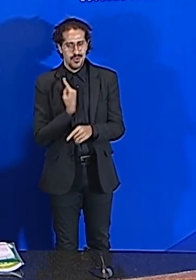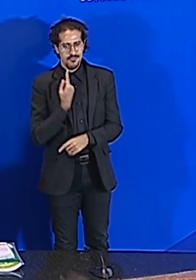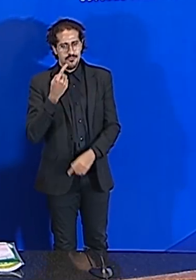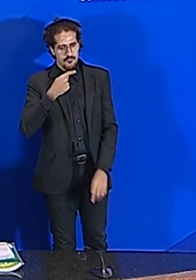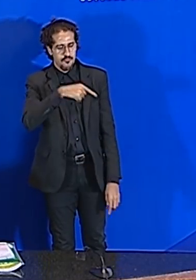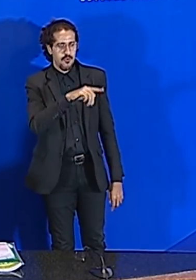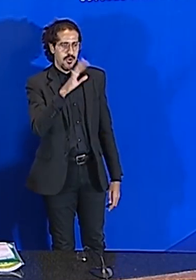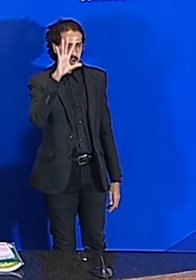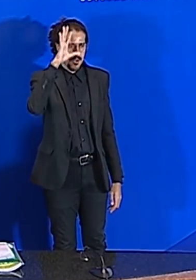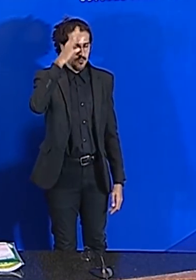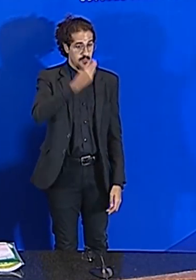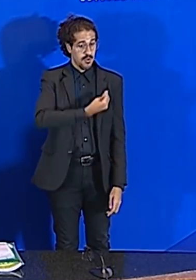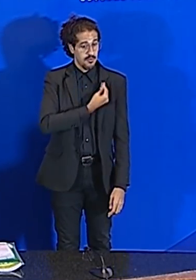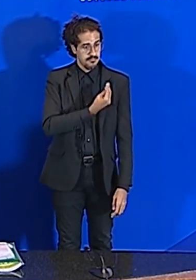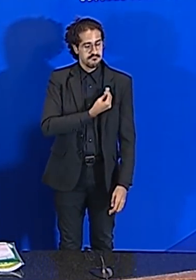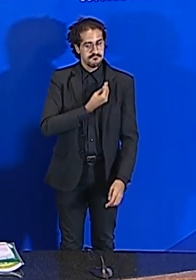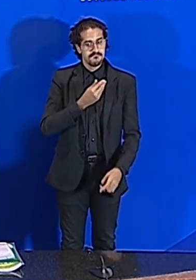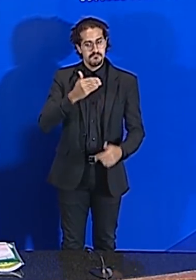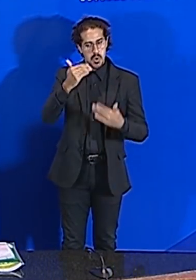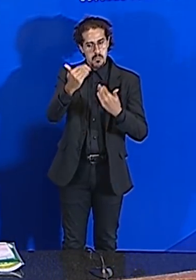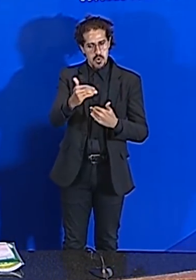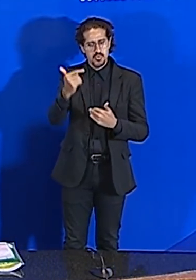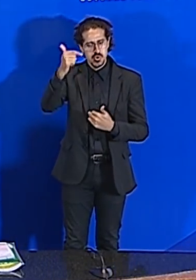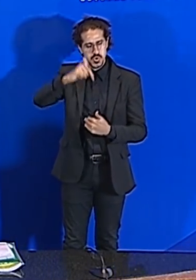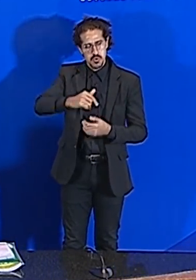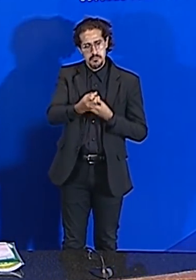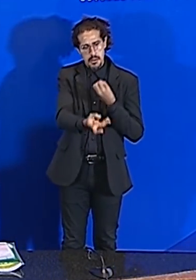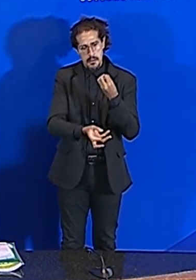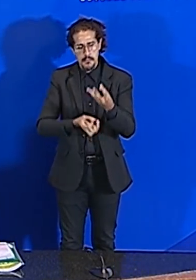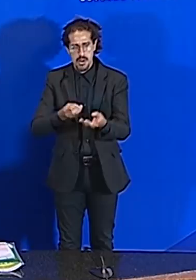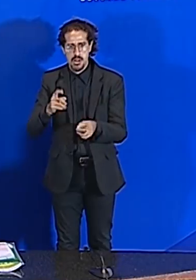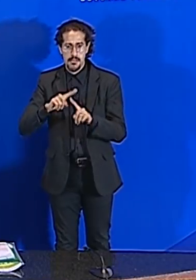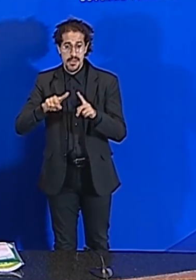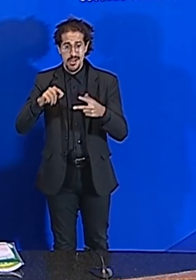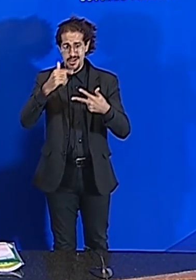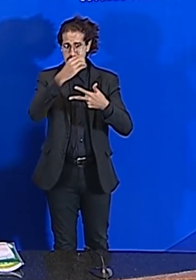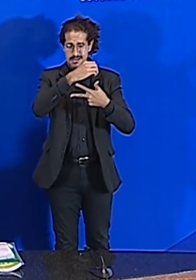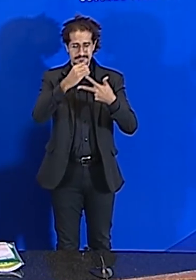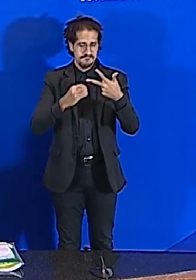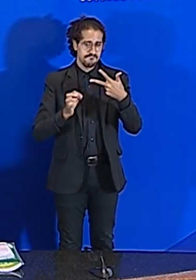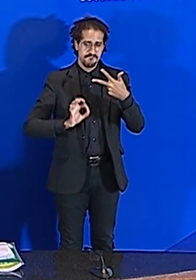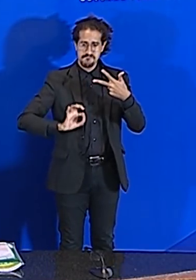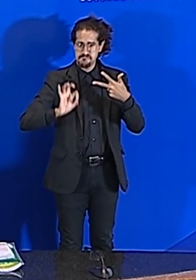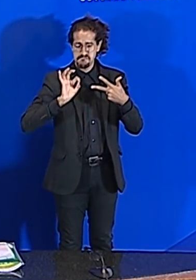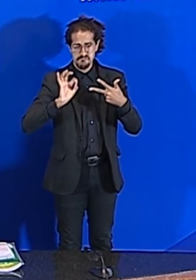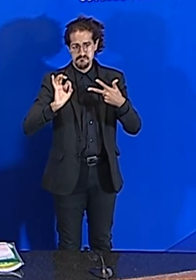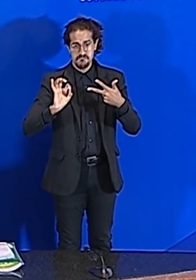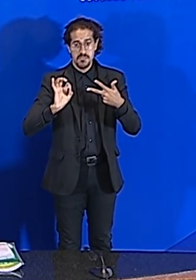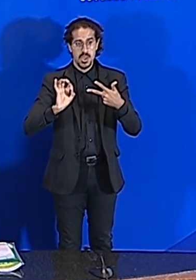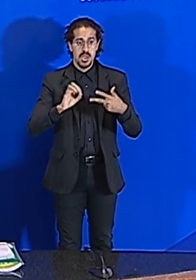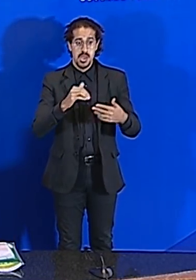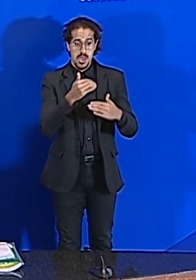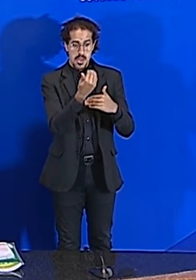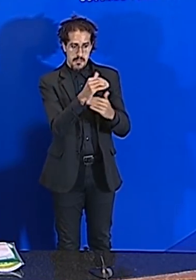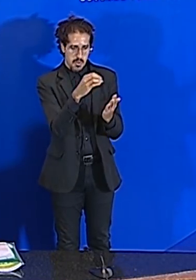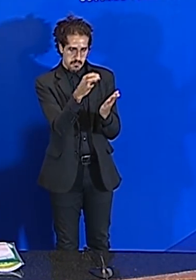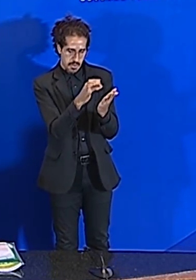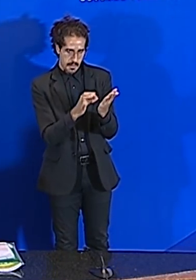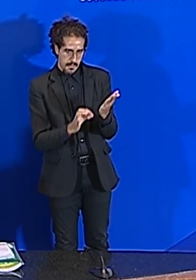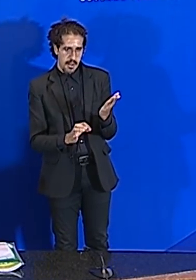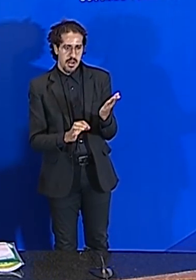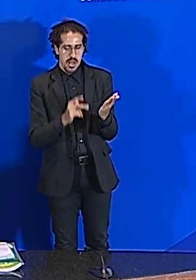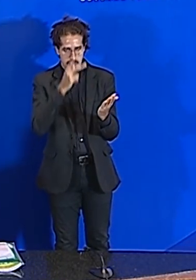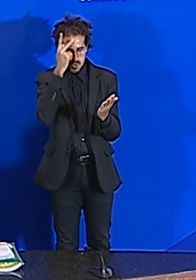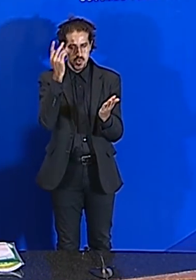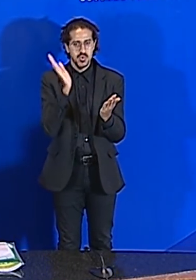todo mundo, tem a reaplicação. Então, foi um Enem muito tranquilo. As questões já estão aí, pessoas já